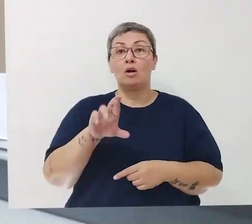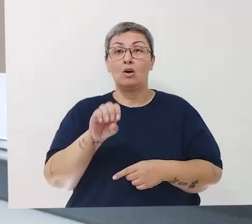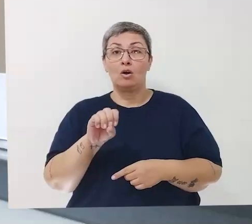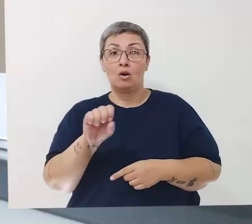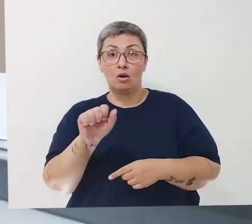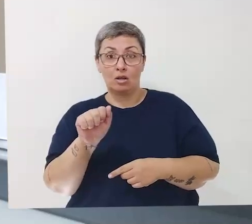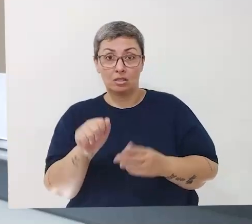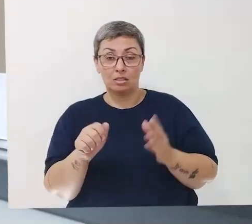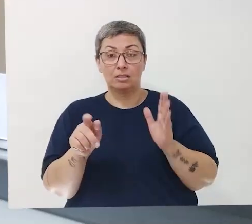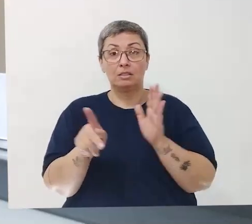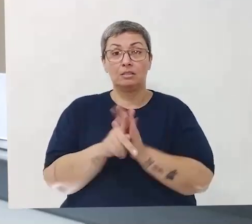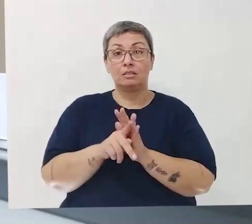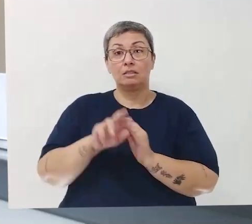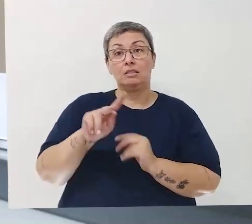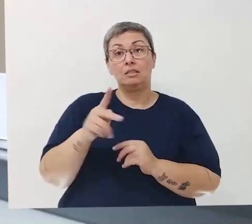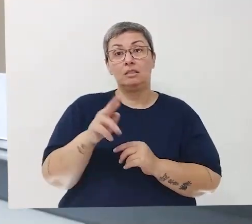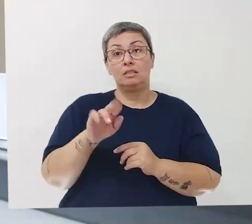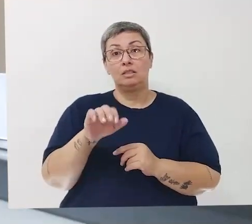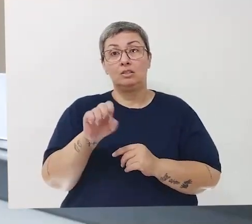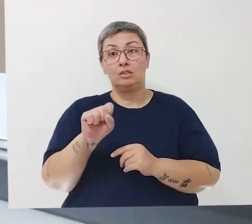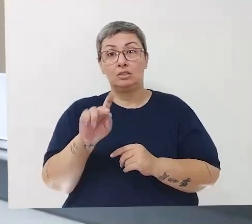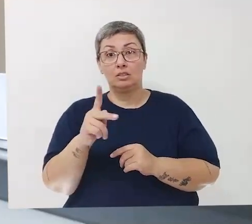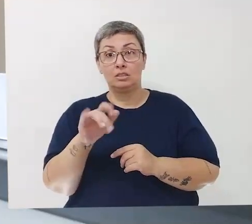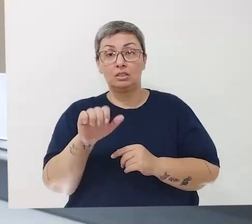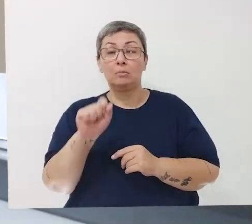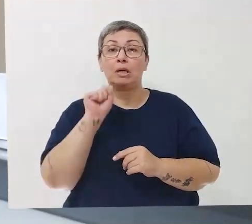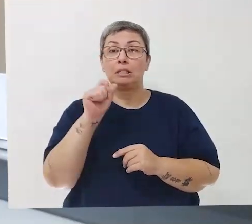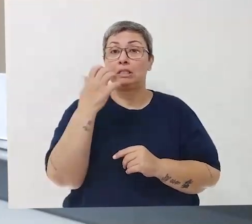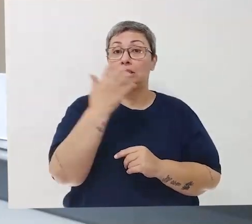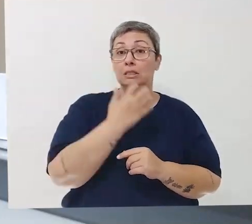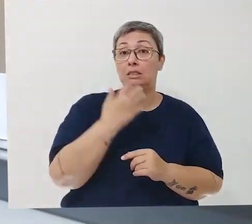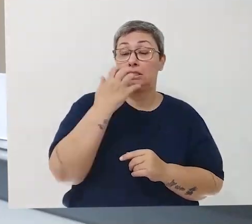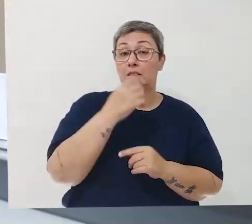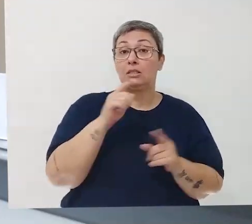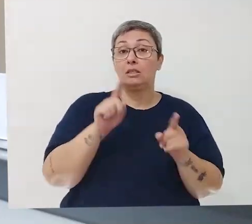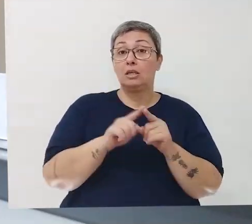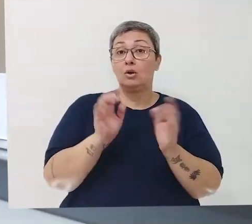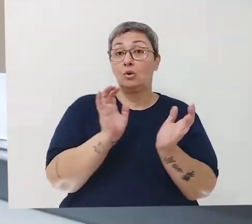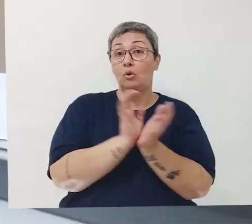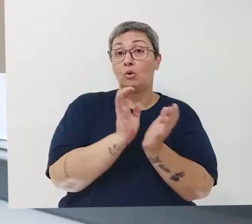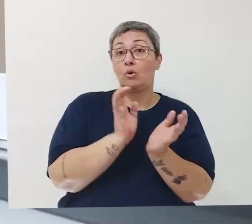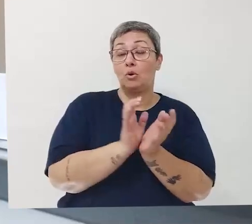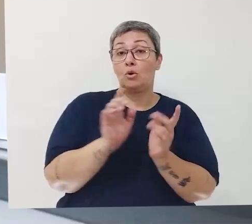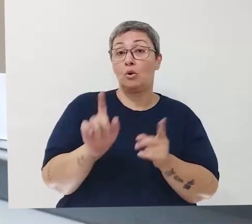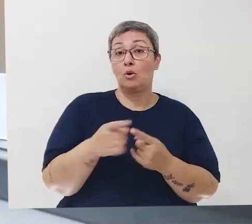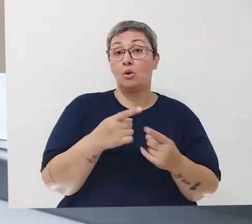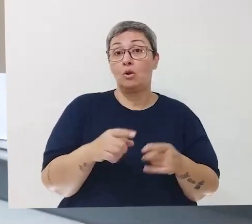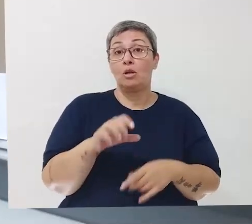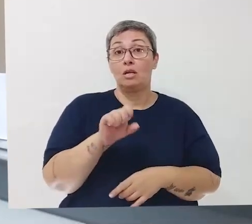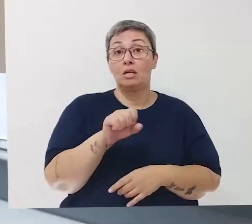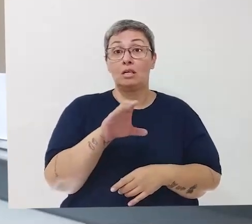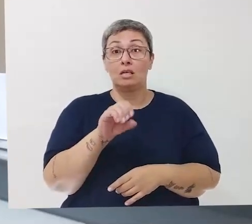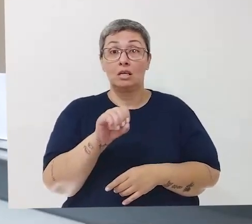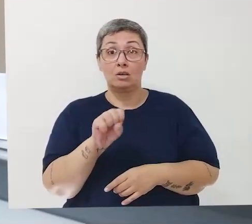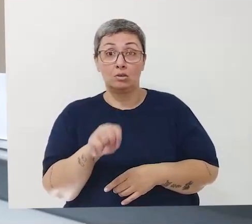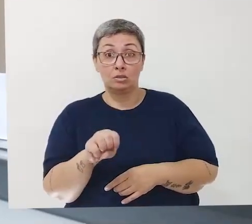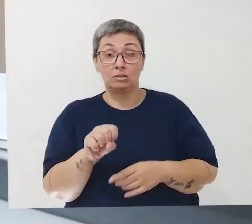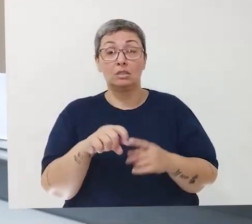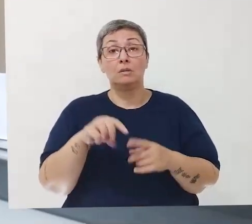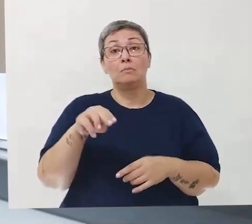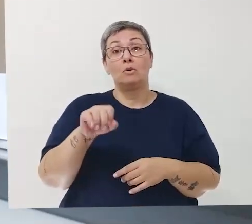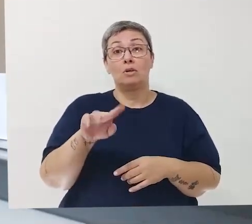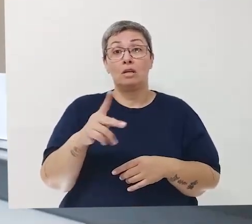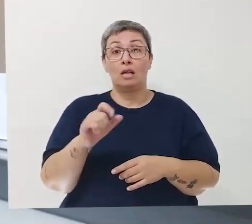de Hiroshima. Quem gravou essa música, essa canção, foi o grupo musical Secos e Molhados. Ele não existe mais,